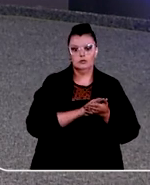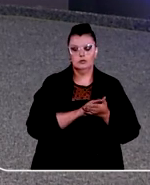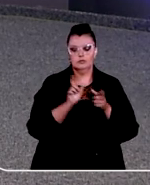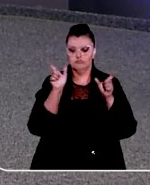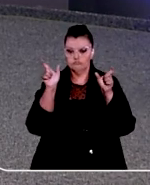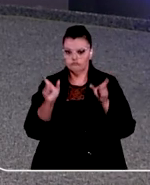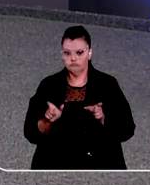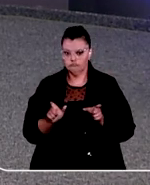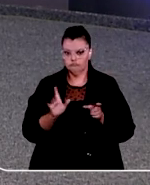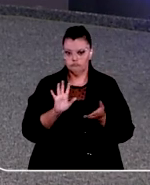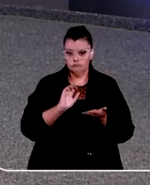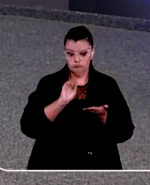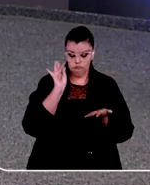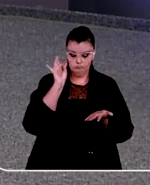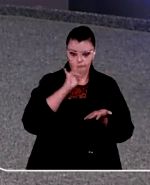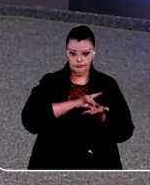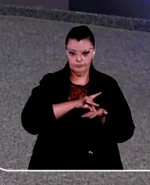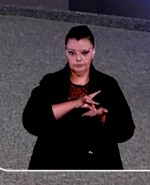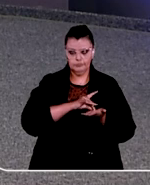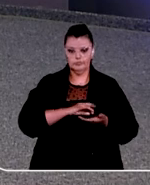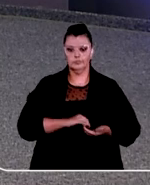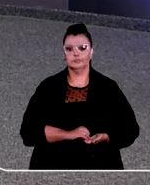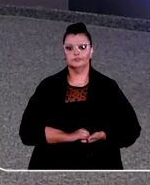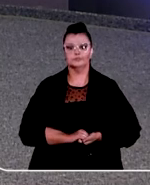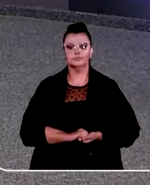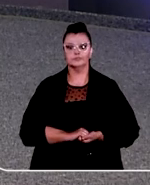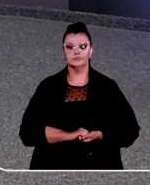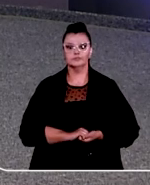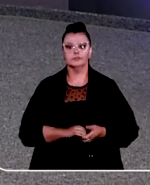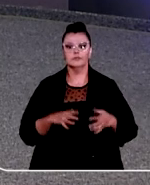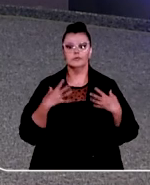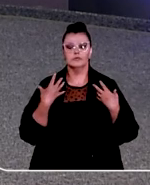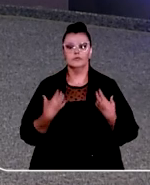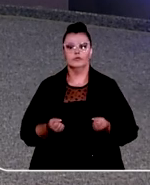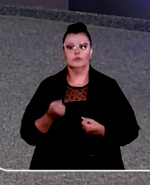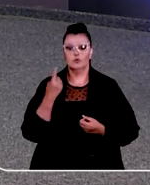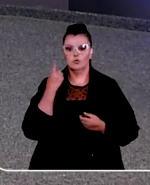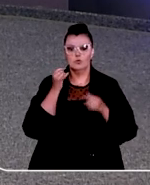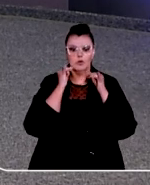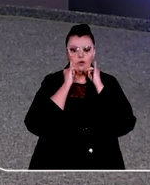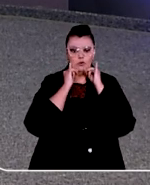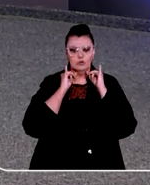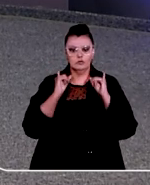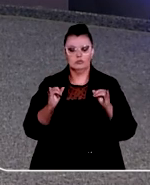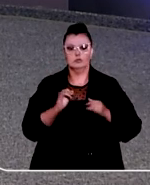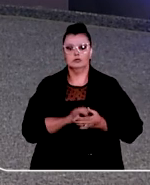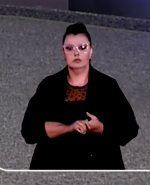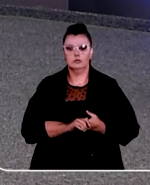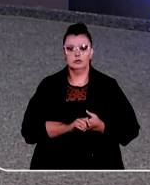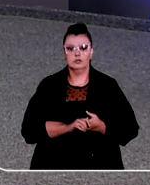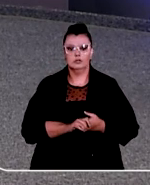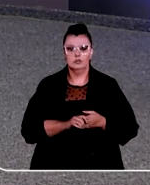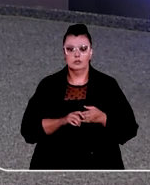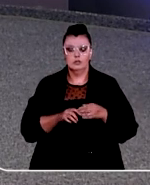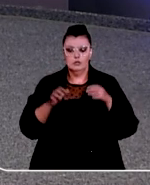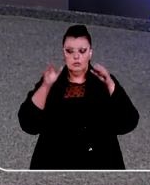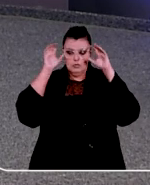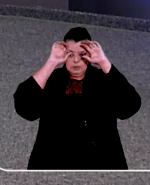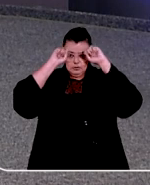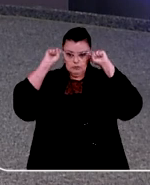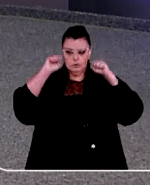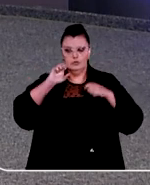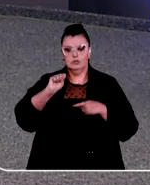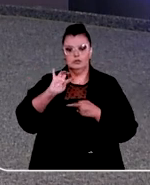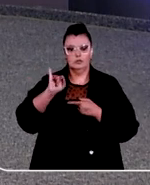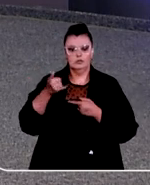jurisprudência também orienta o julgamentos indicando a melhor interpretação da legislação vigente a ser aplicada